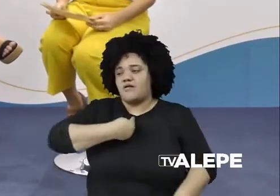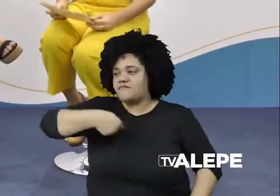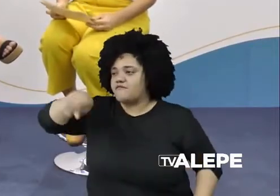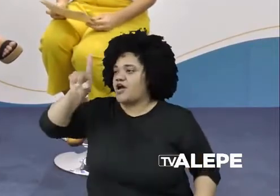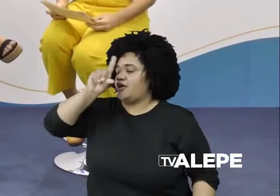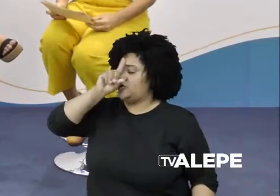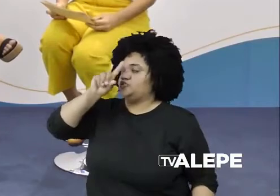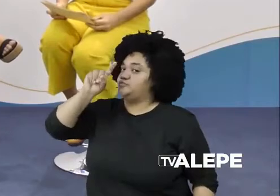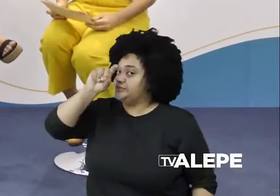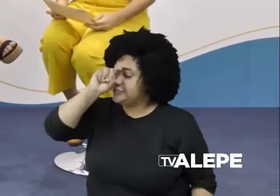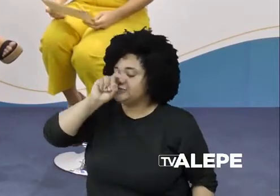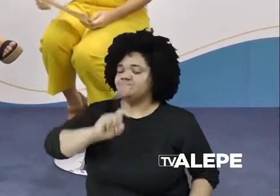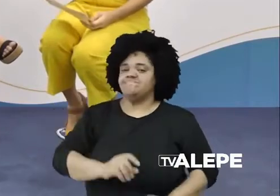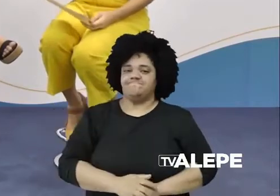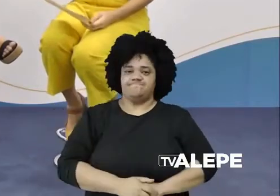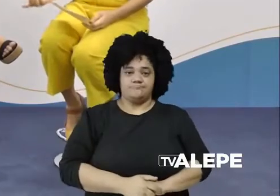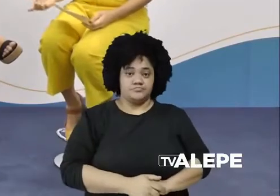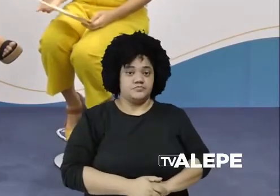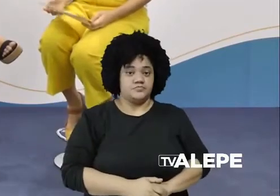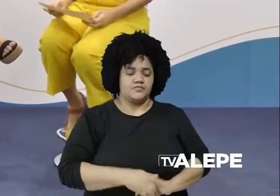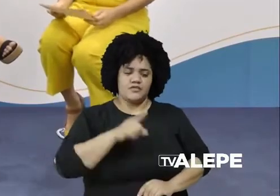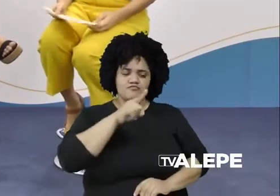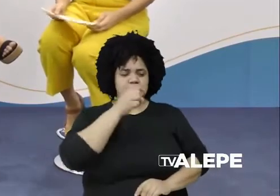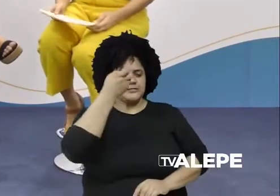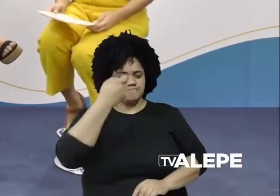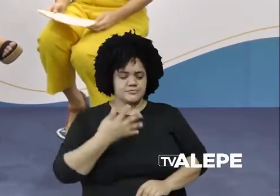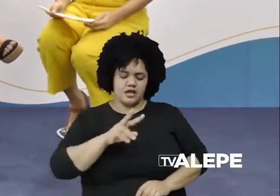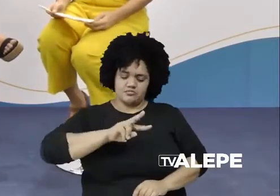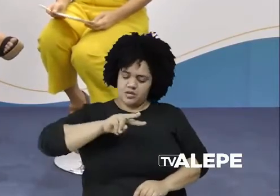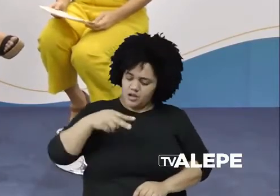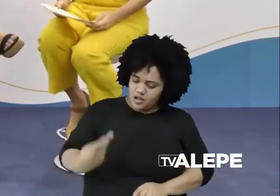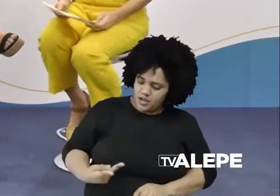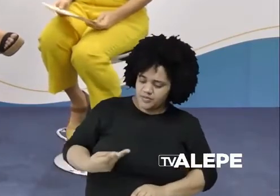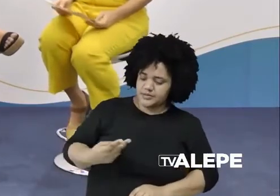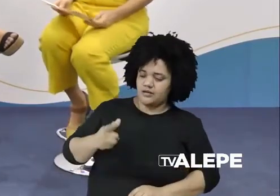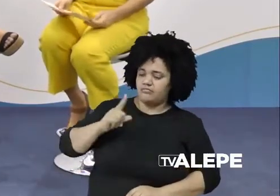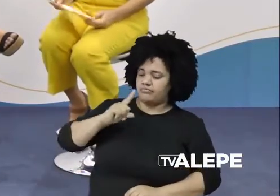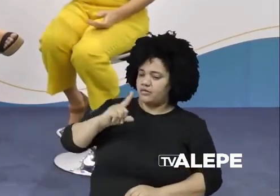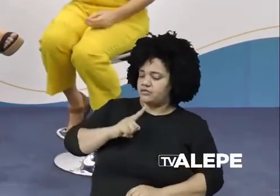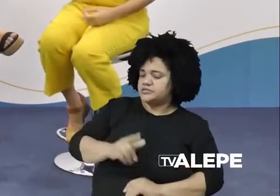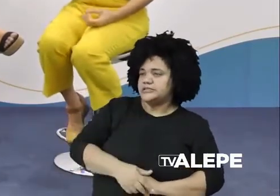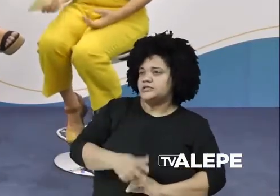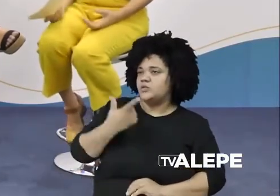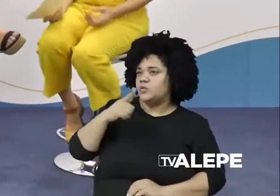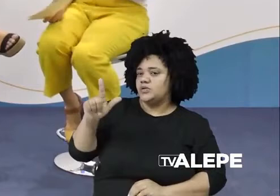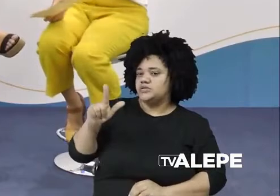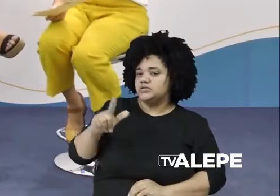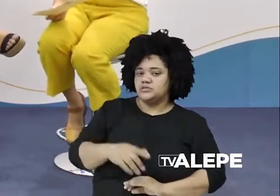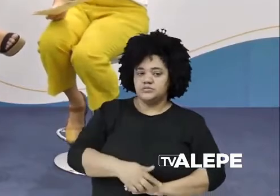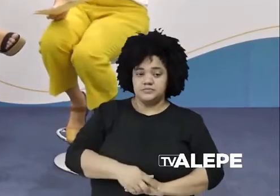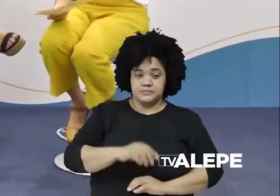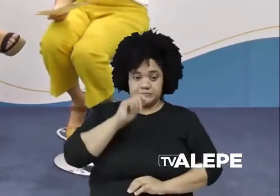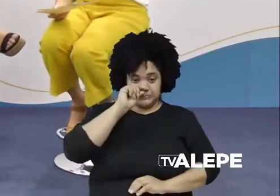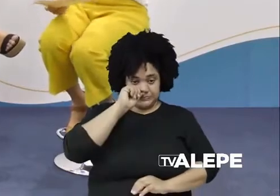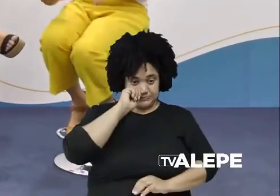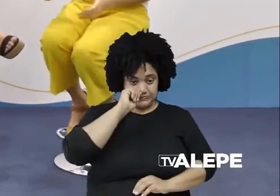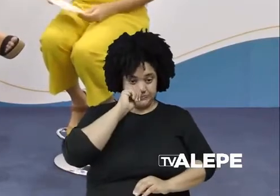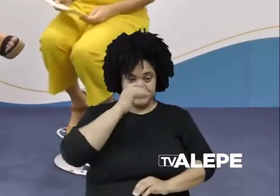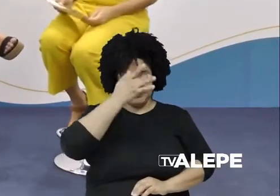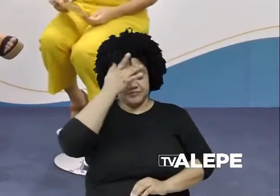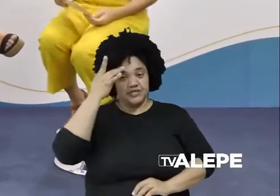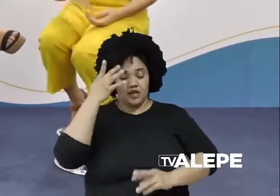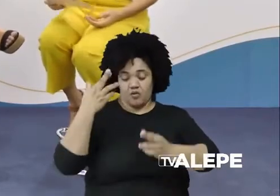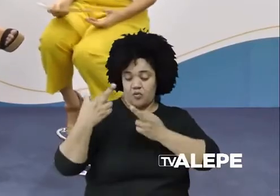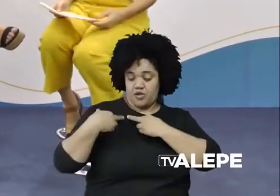ao hospital. Você falando de quedas, me lembra muito então a questão. E pessoas, né, responsáveis